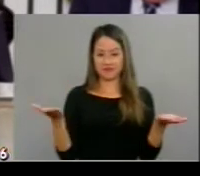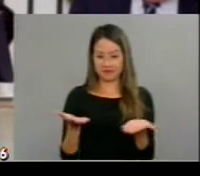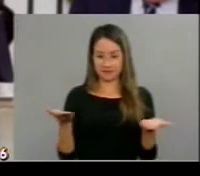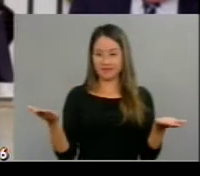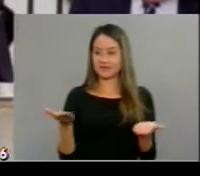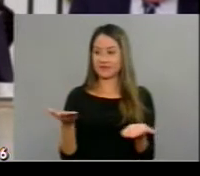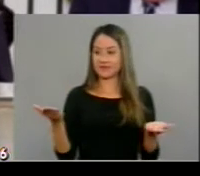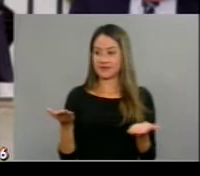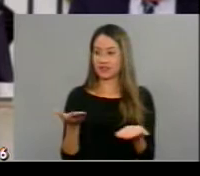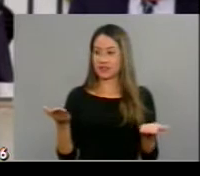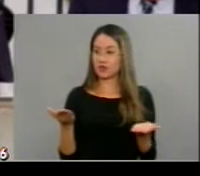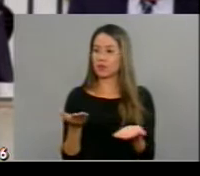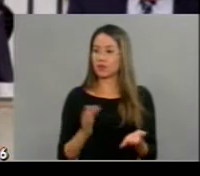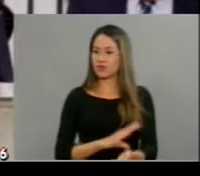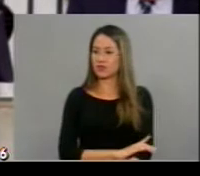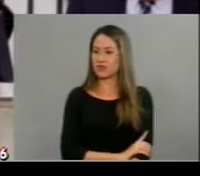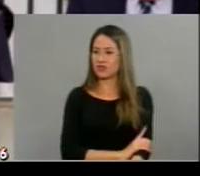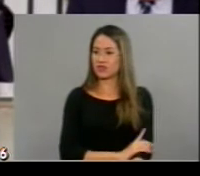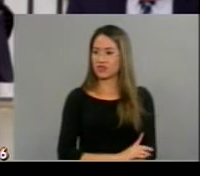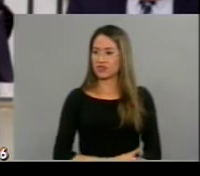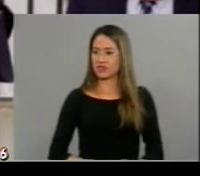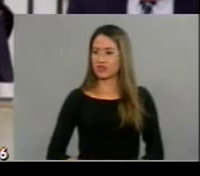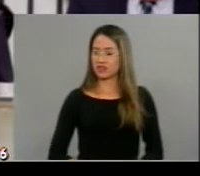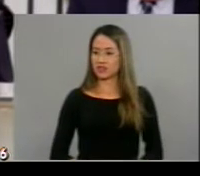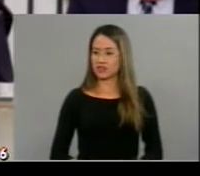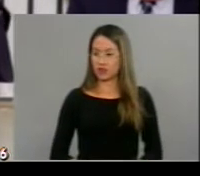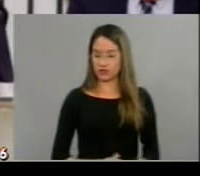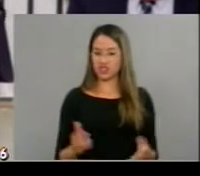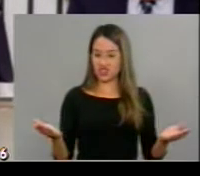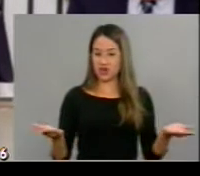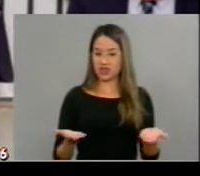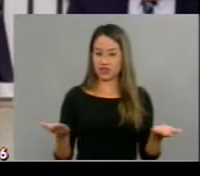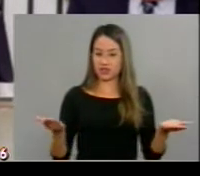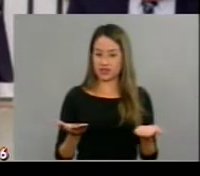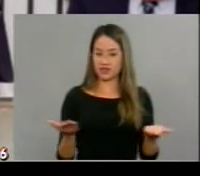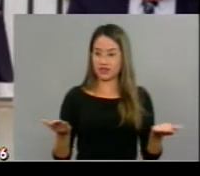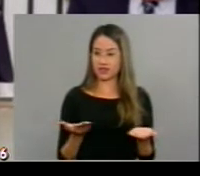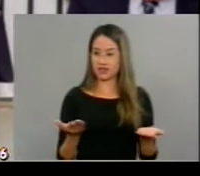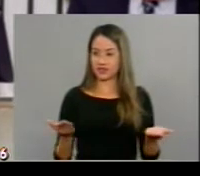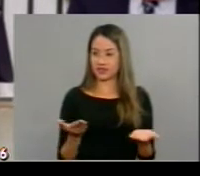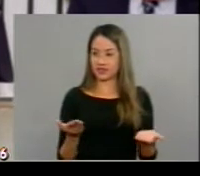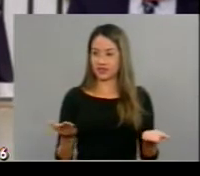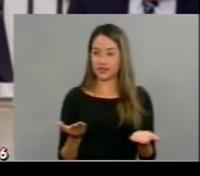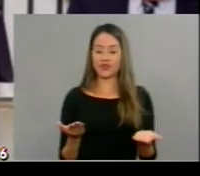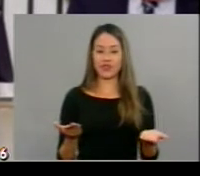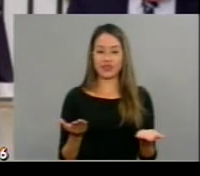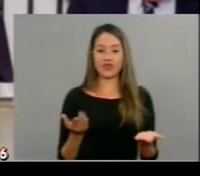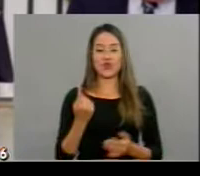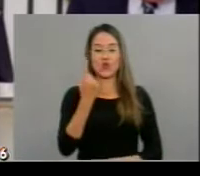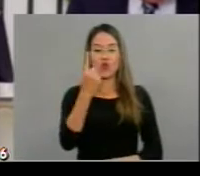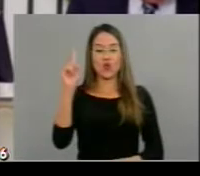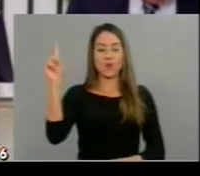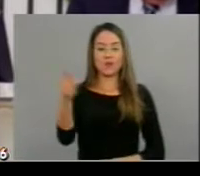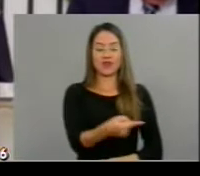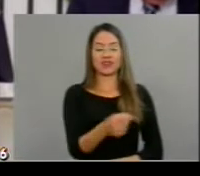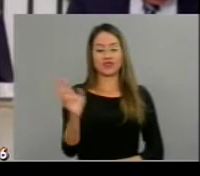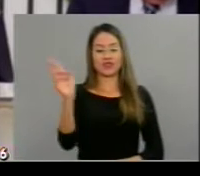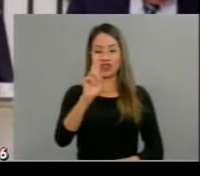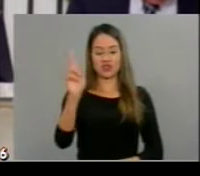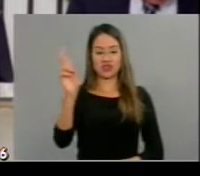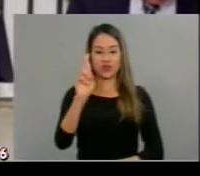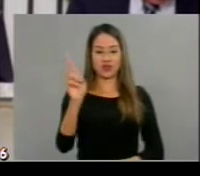maior financiador de campanha do Ceará, com R$1 milhão em